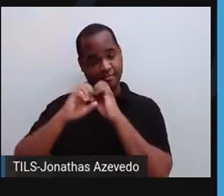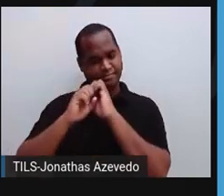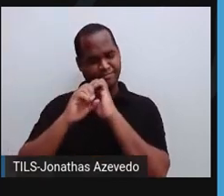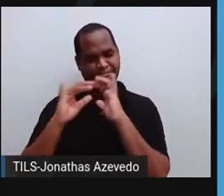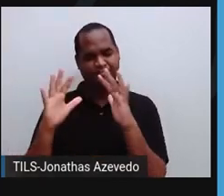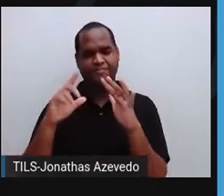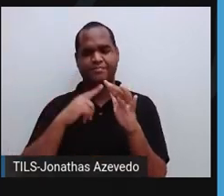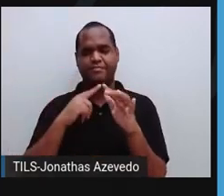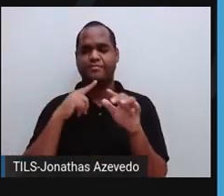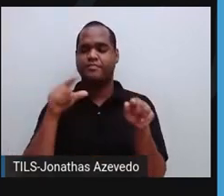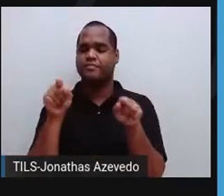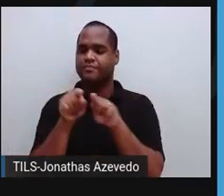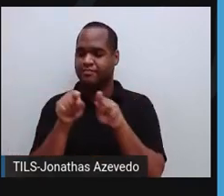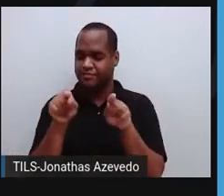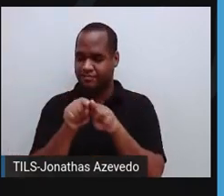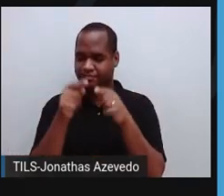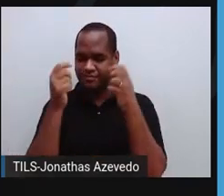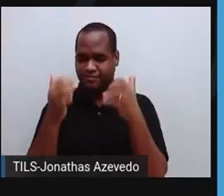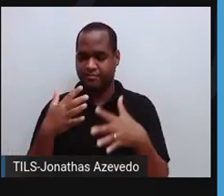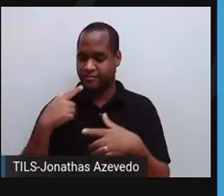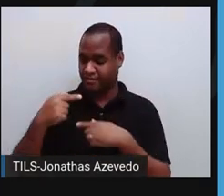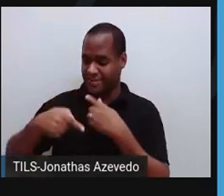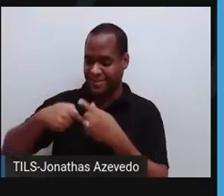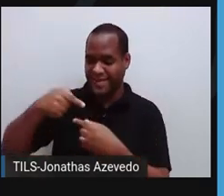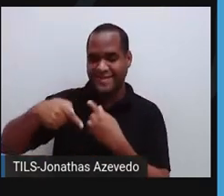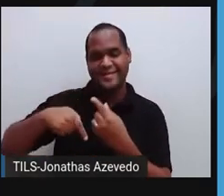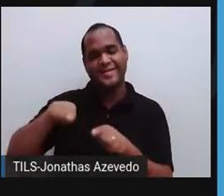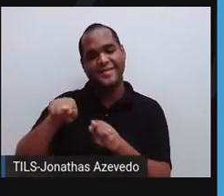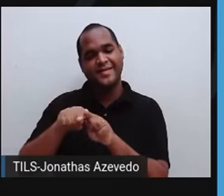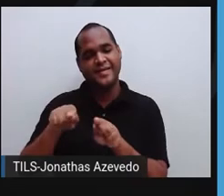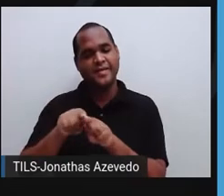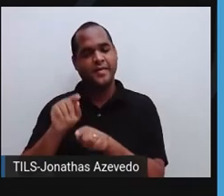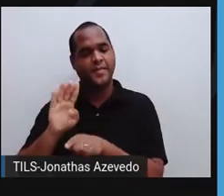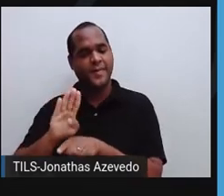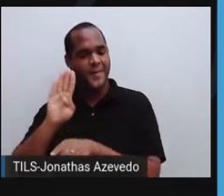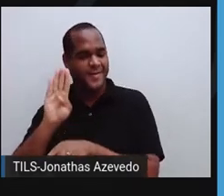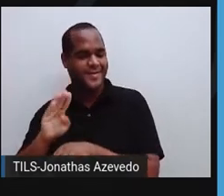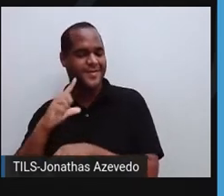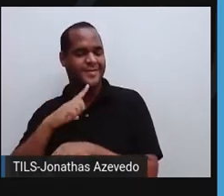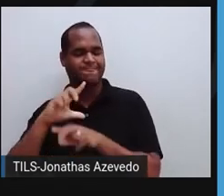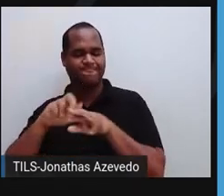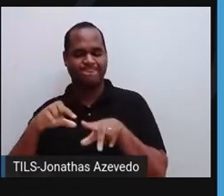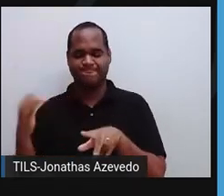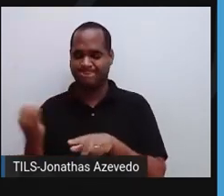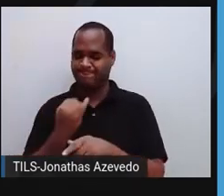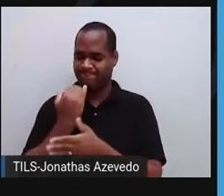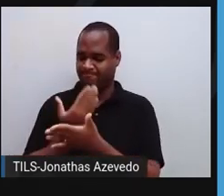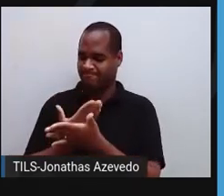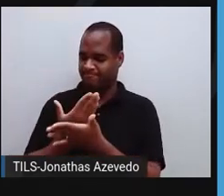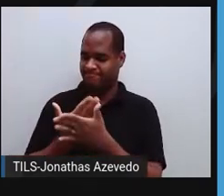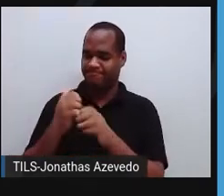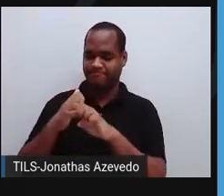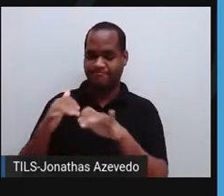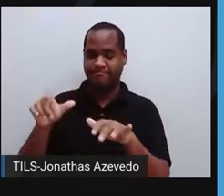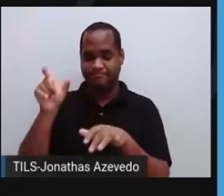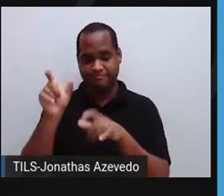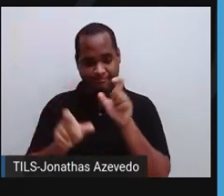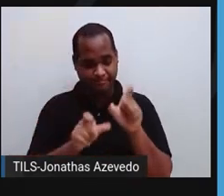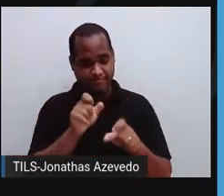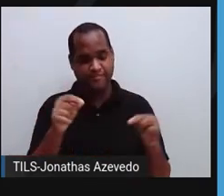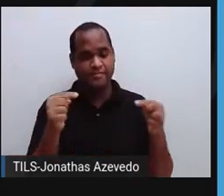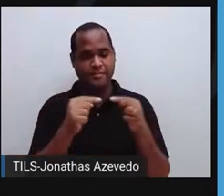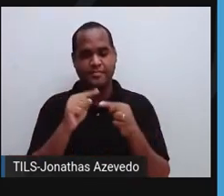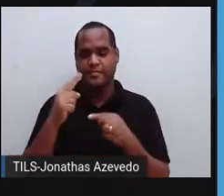porque temos uma ferramenta, temos a genética, uma área da biologia que estuda a transmissão das características entre os seres, a